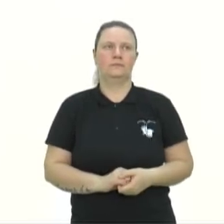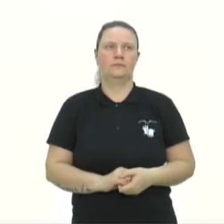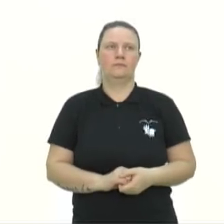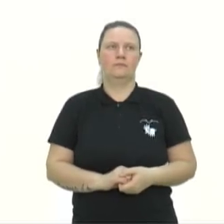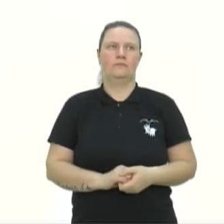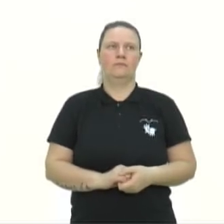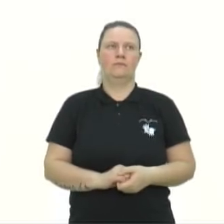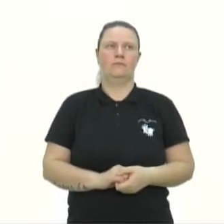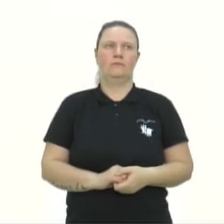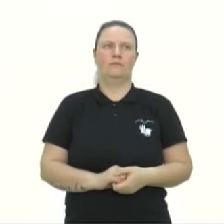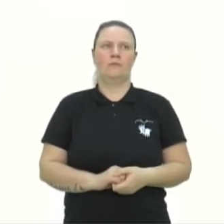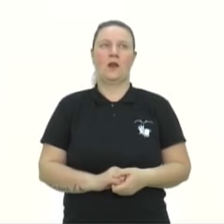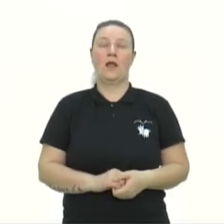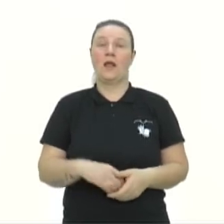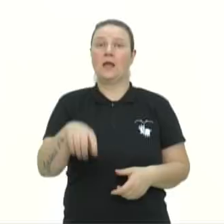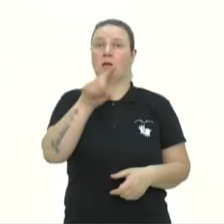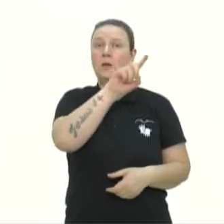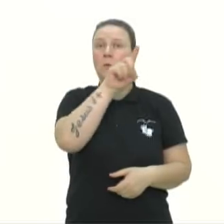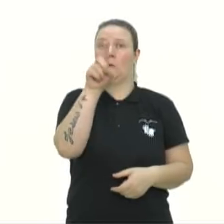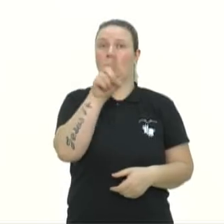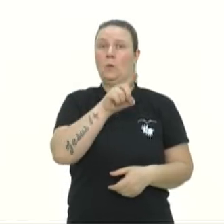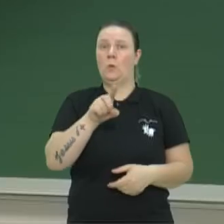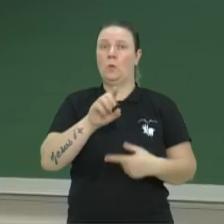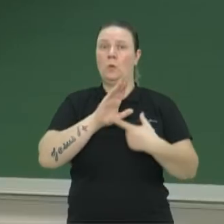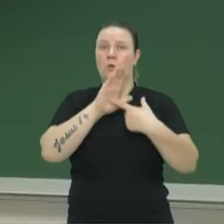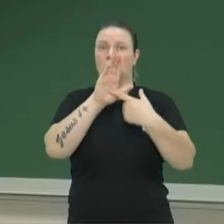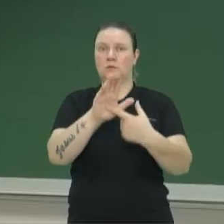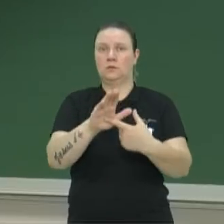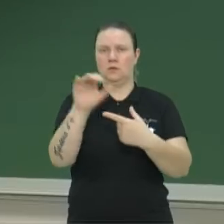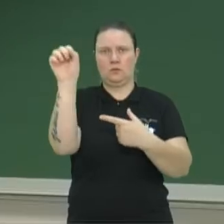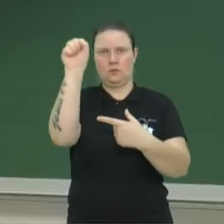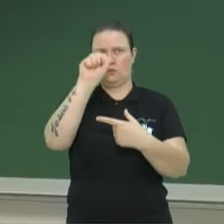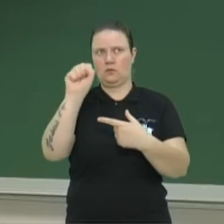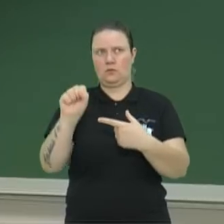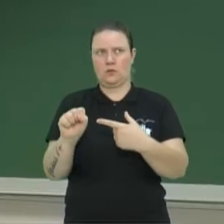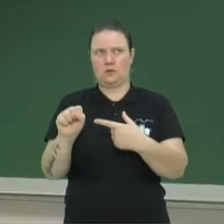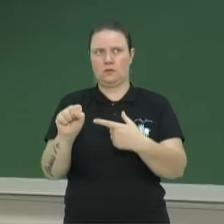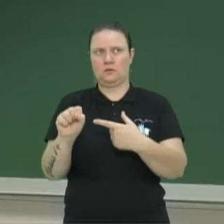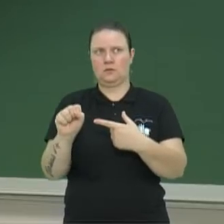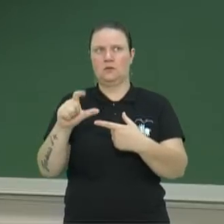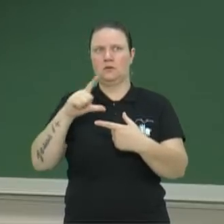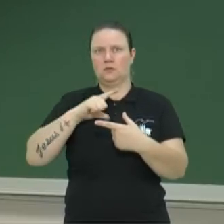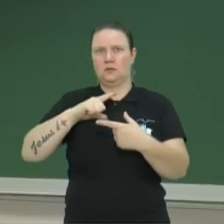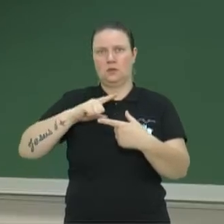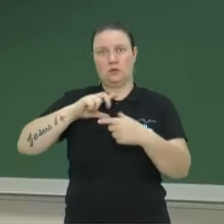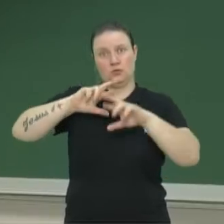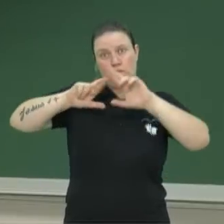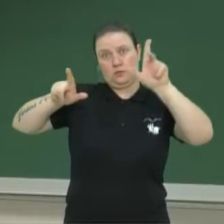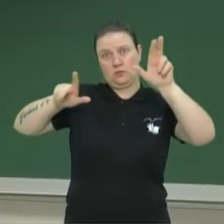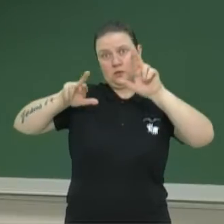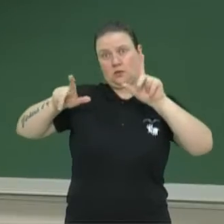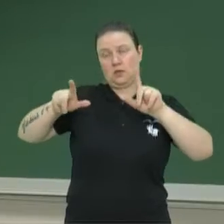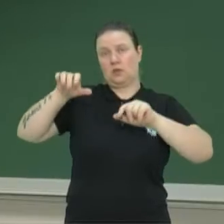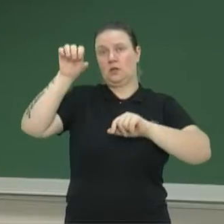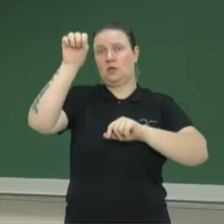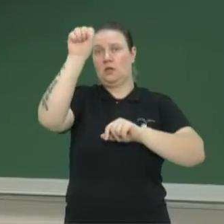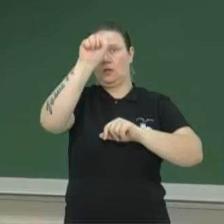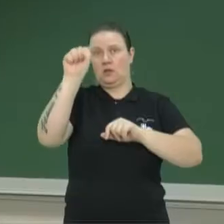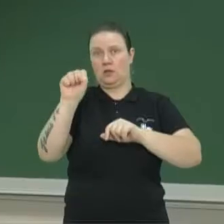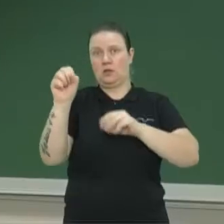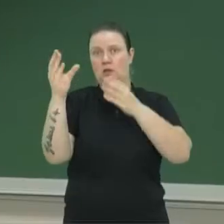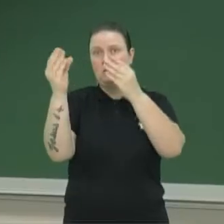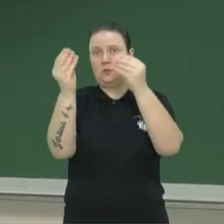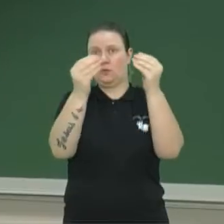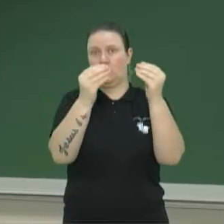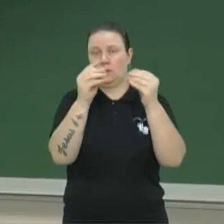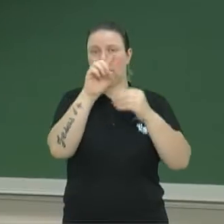e não de S. Então, olha aqui. Aqui eu tenho Z e aqui eu tenho S. Então, essa é a diferença, então, quanto à acentuação.